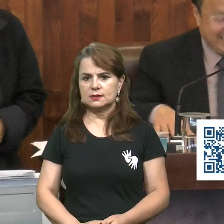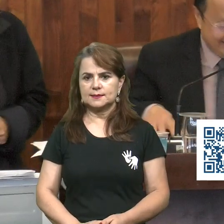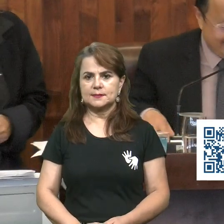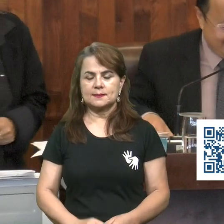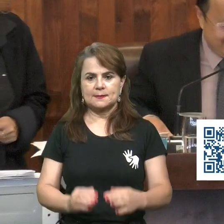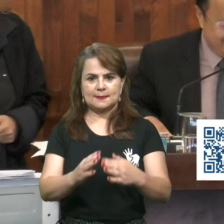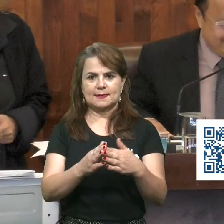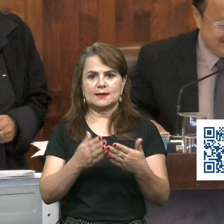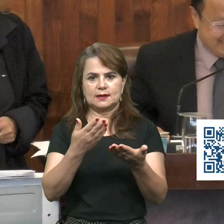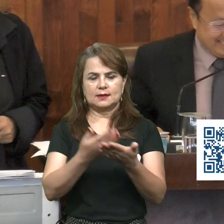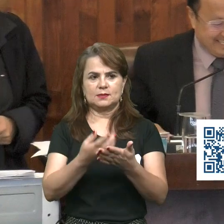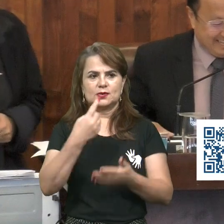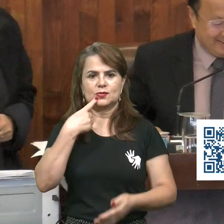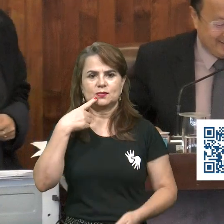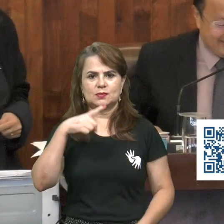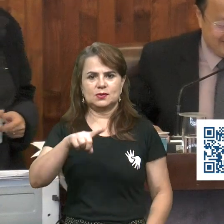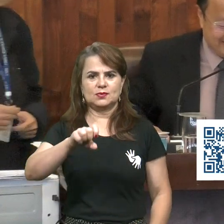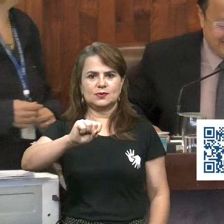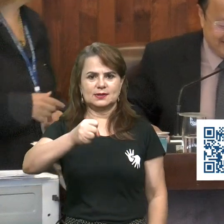Requerimento